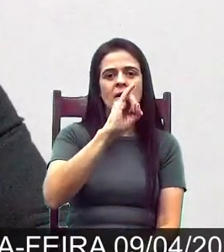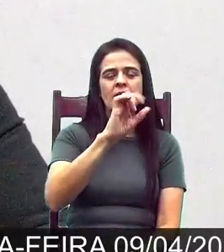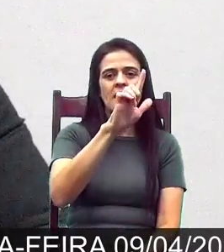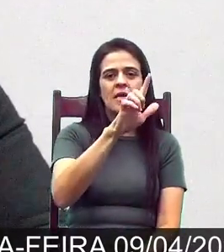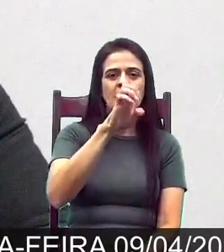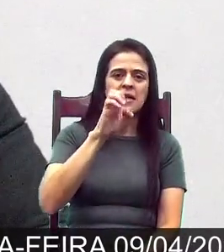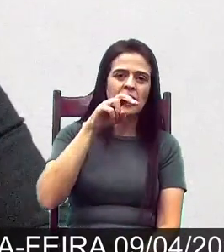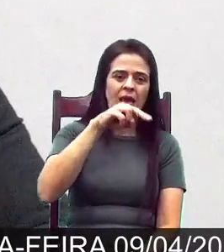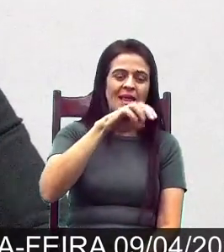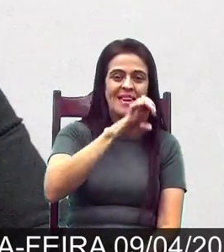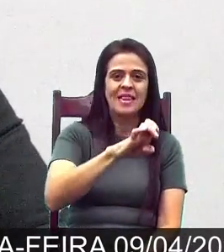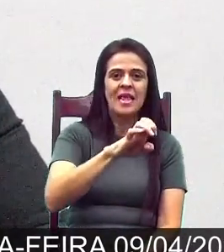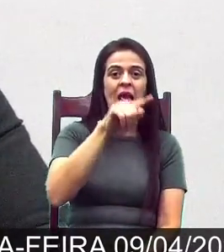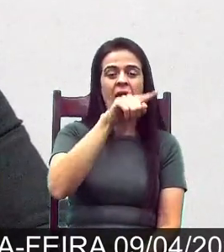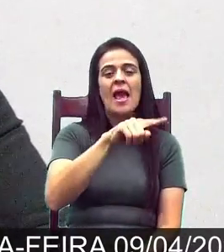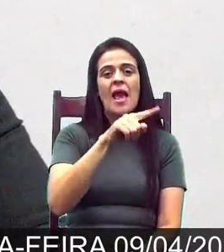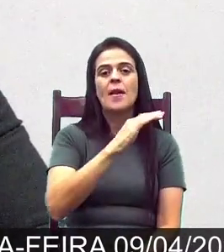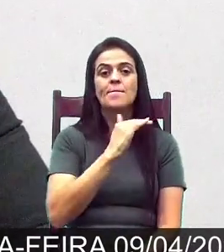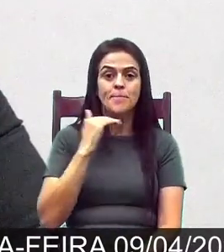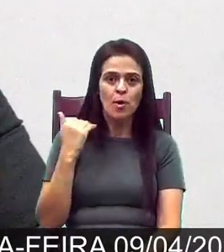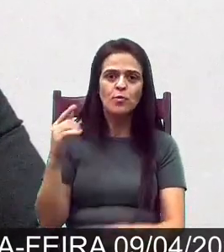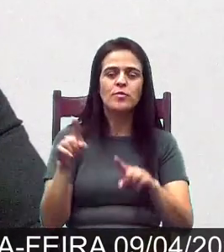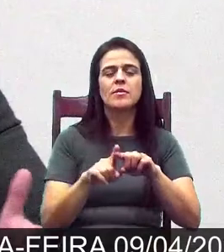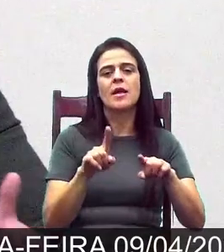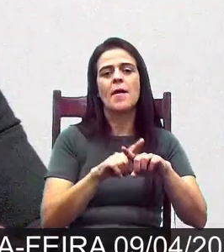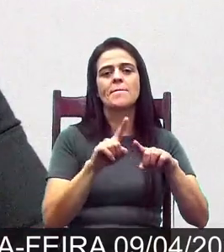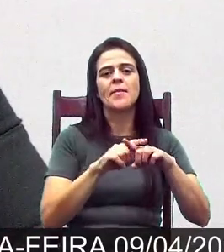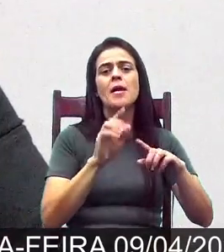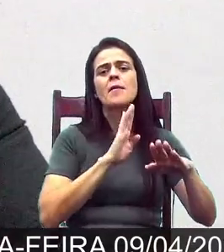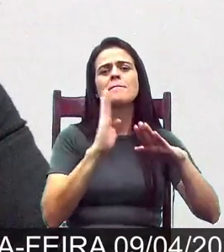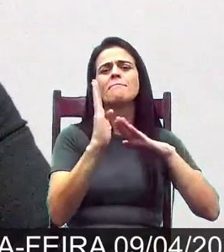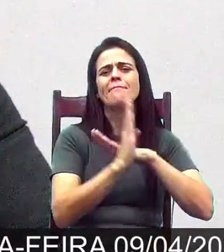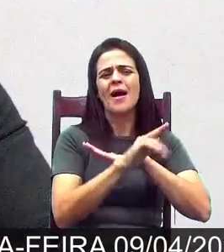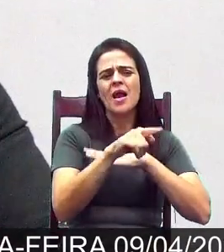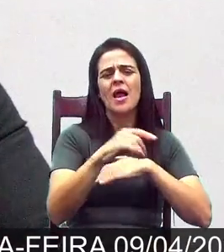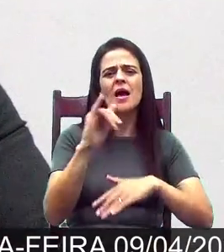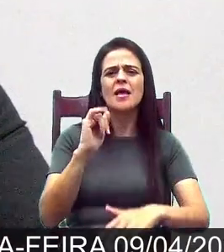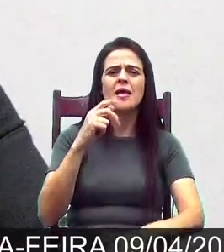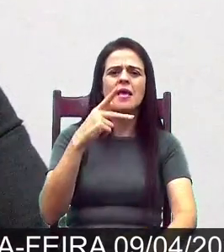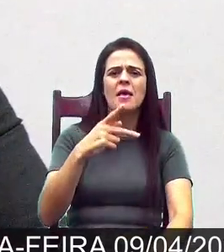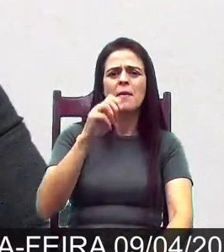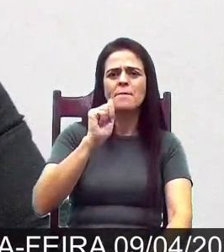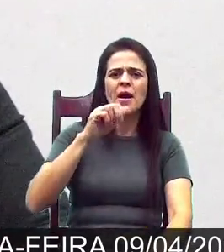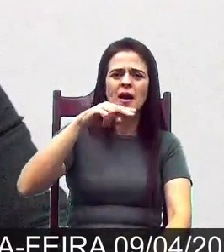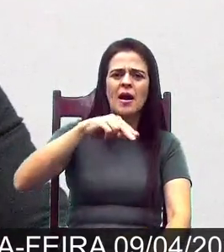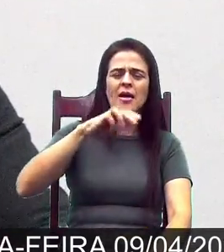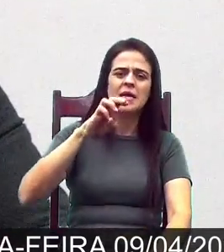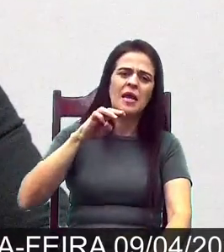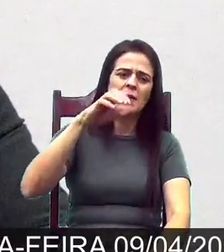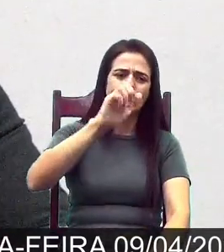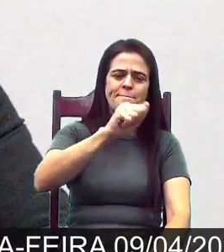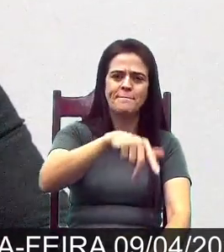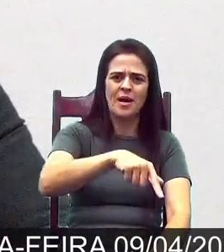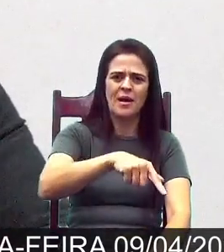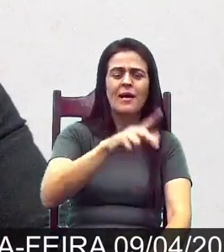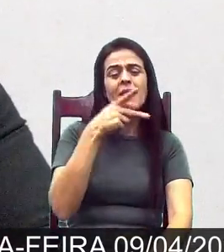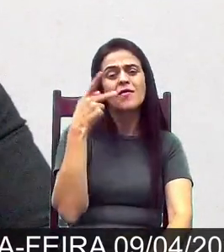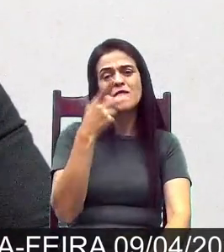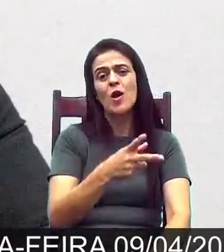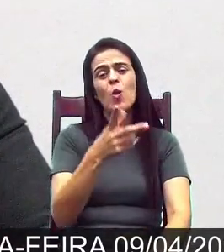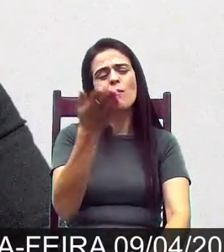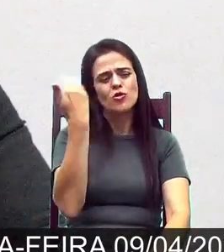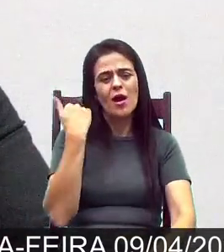lá no Ipanema, é a esposa do seu Bento, finado seu Bento, que nos deixou já há alguns anos. E ela já vinha